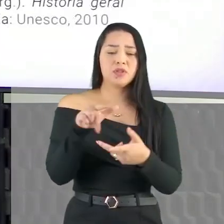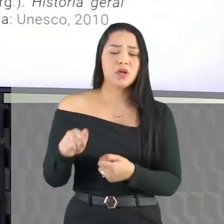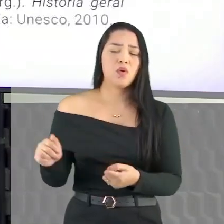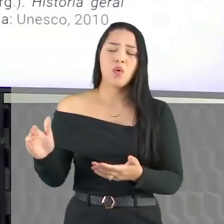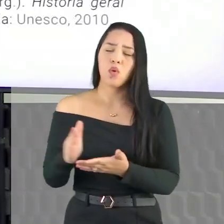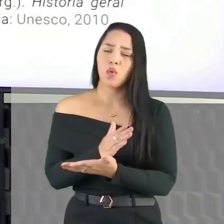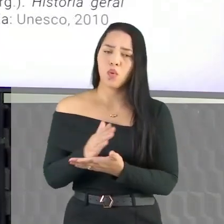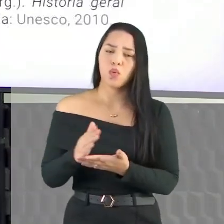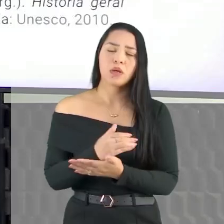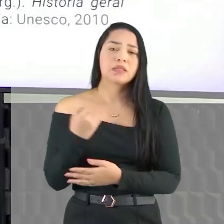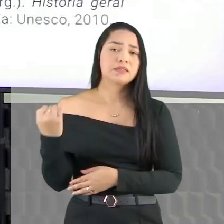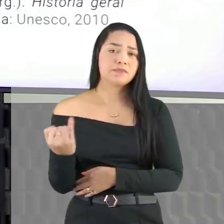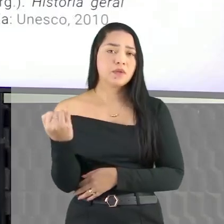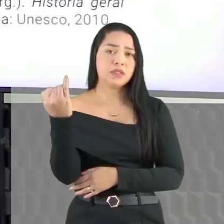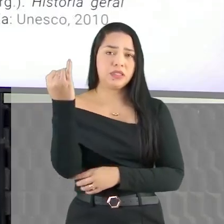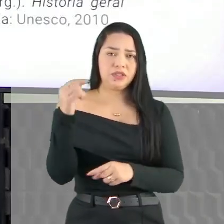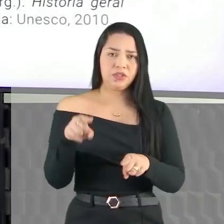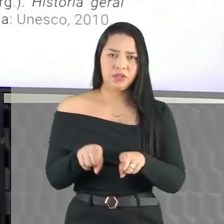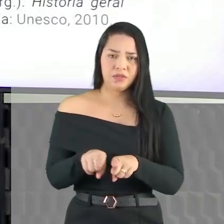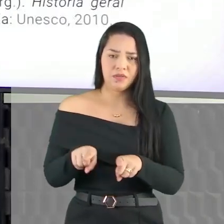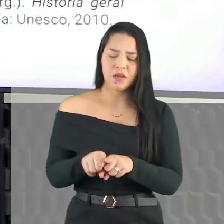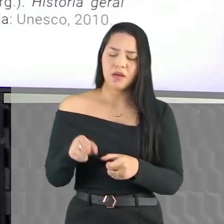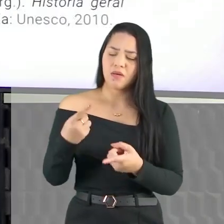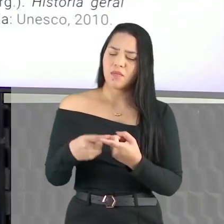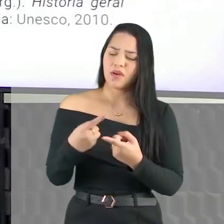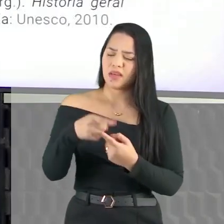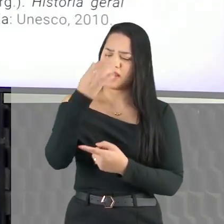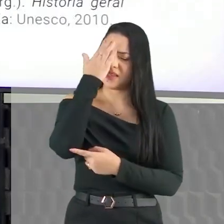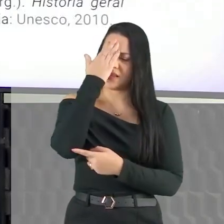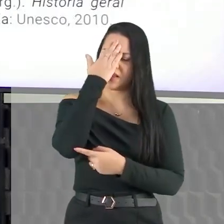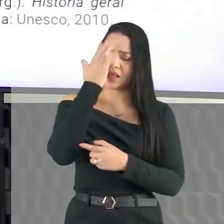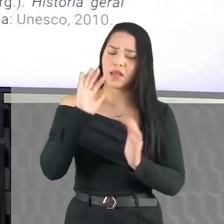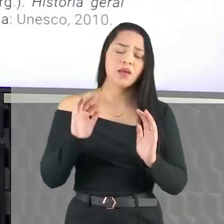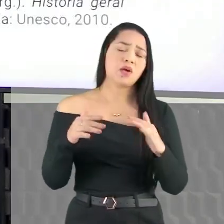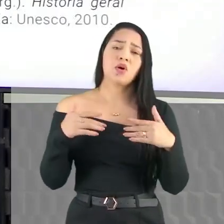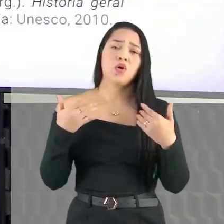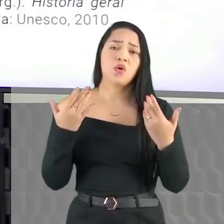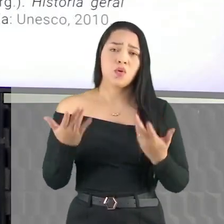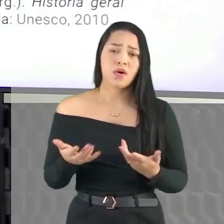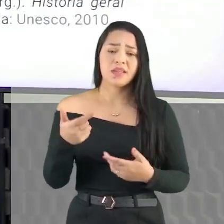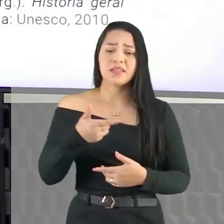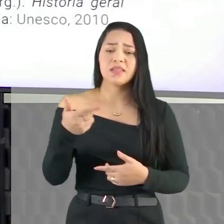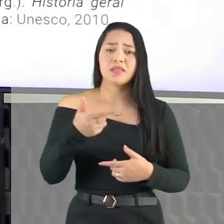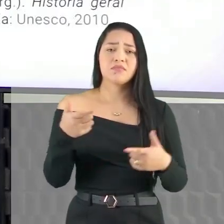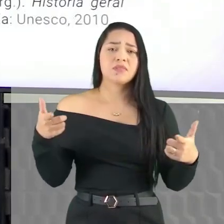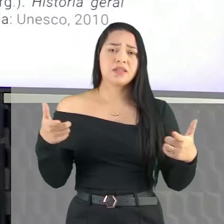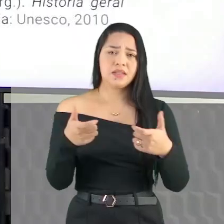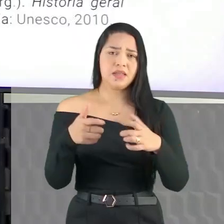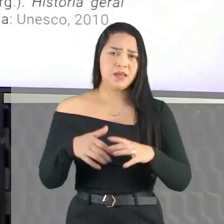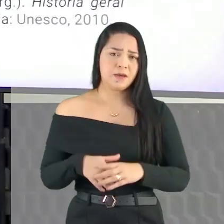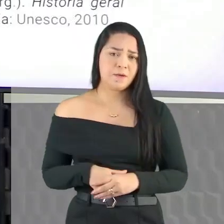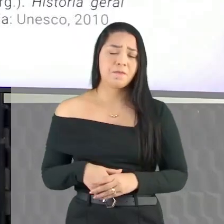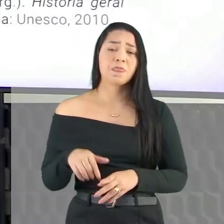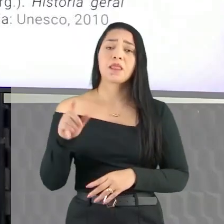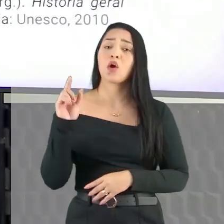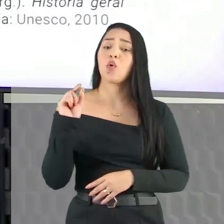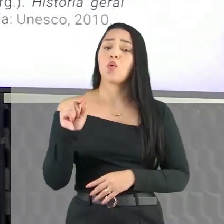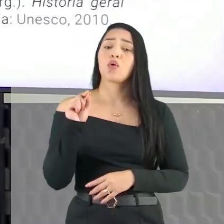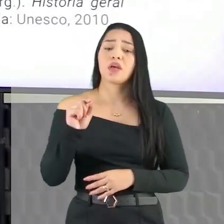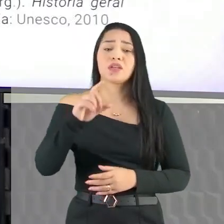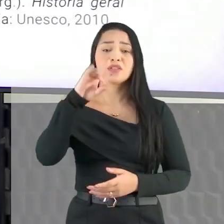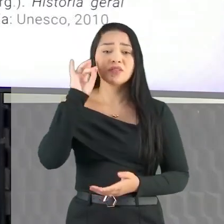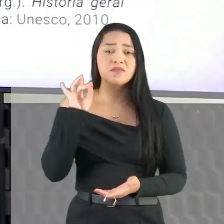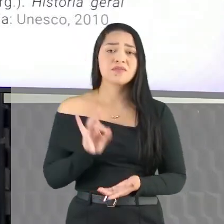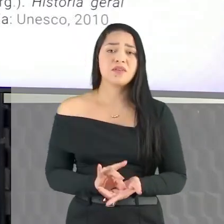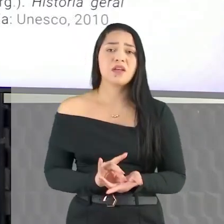alguns pontos importantes também, porque nós vamos entender quais foram as sementes dessa Segunda Guerra. O que foi, de fato,